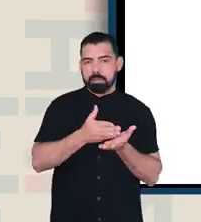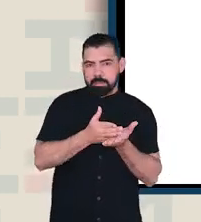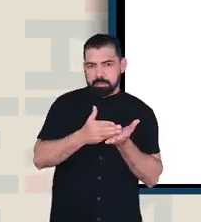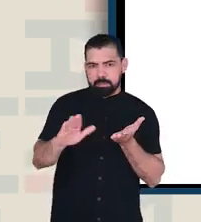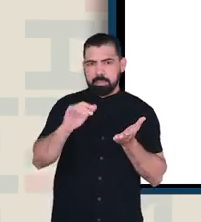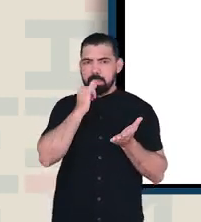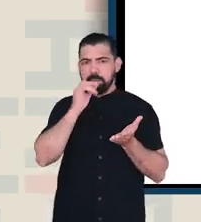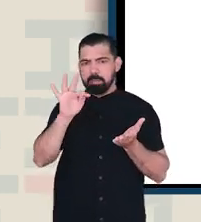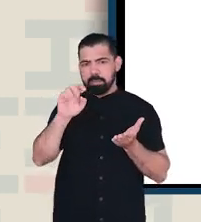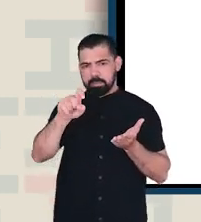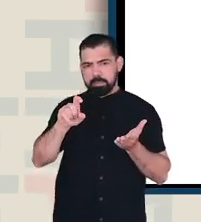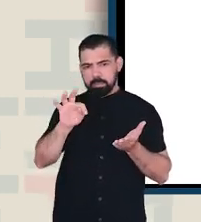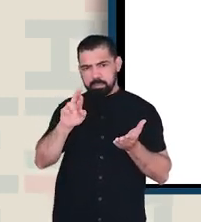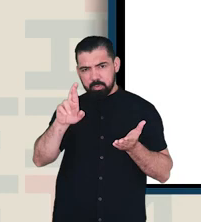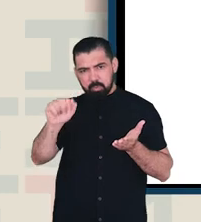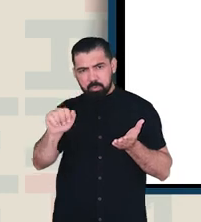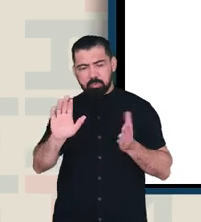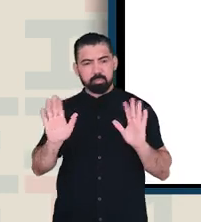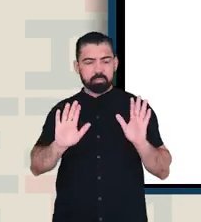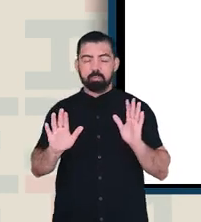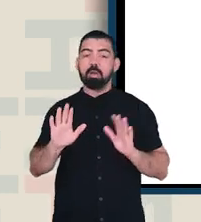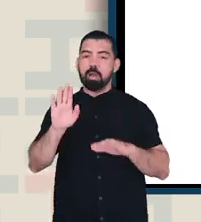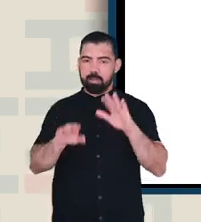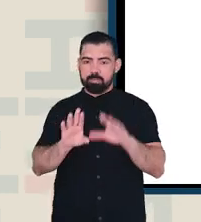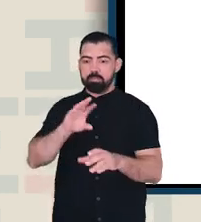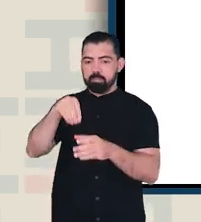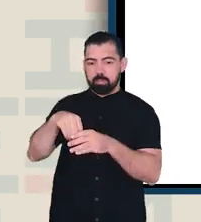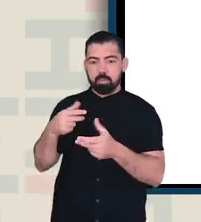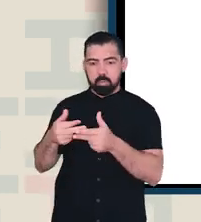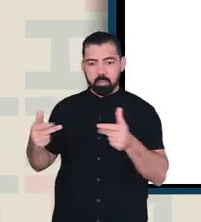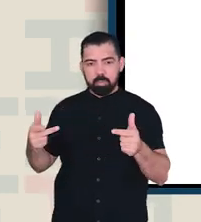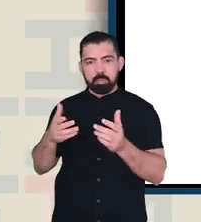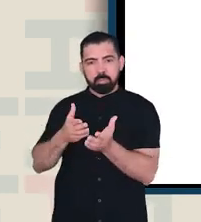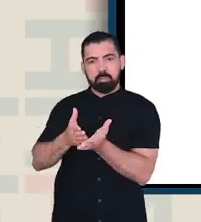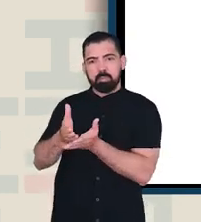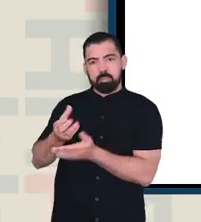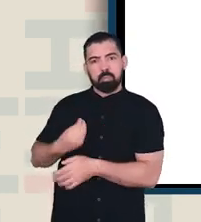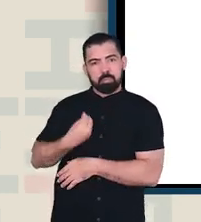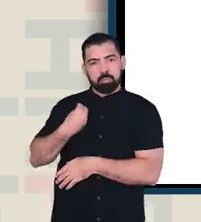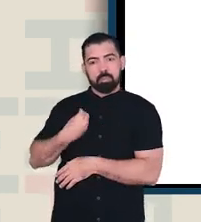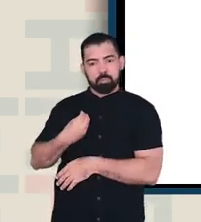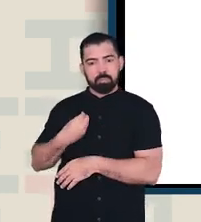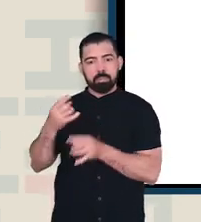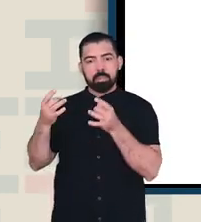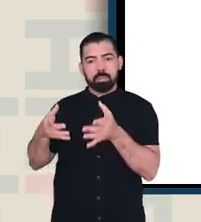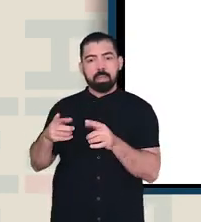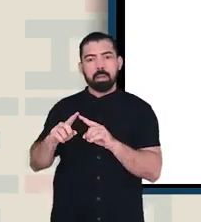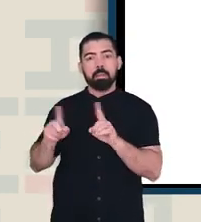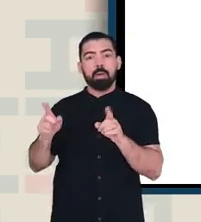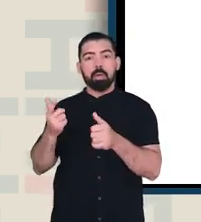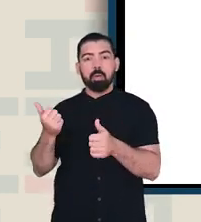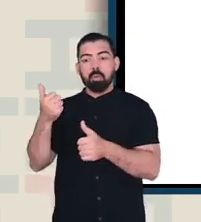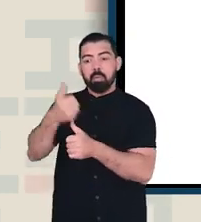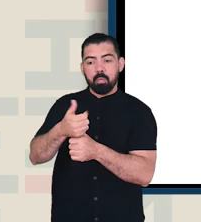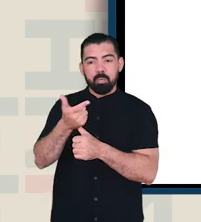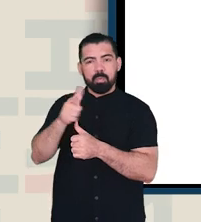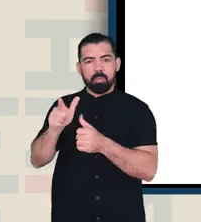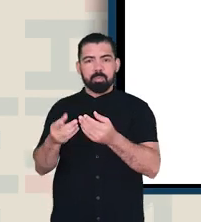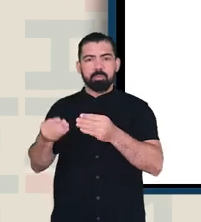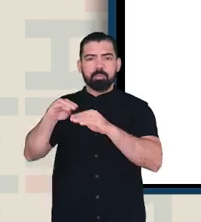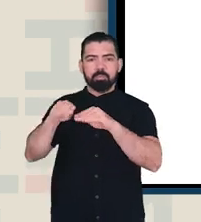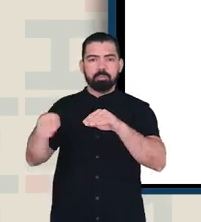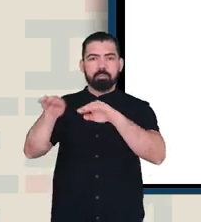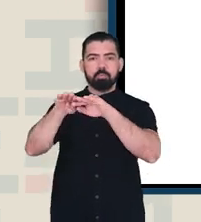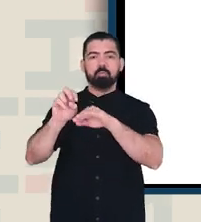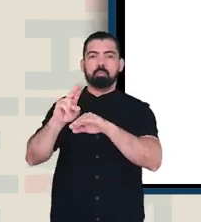de textura. De repente, há coisas que vão como que permanecendo até que alguma outra se sobrepõe